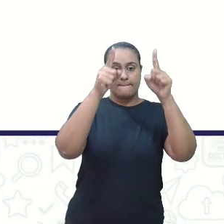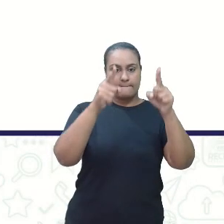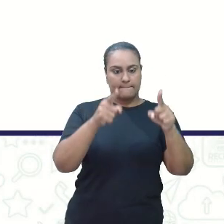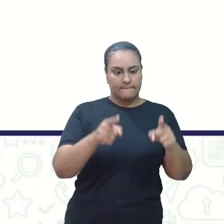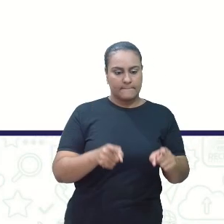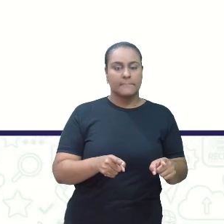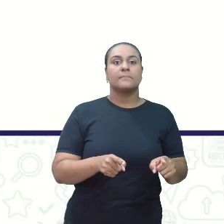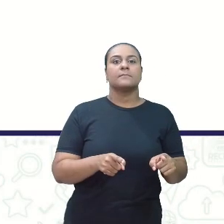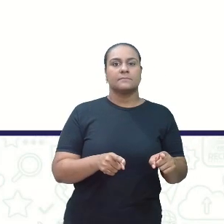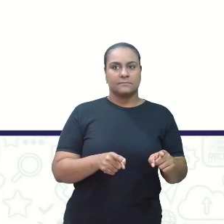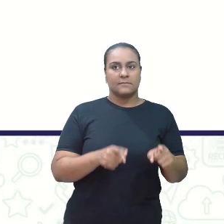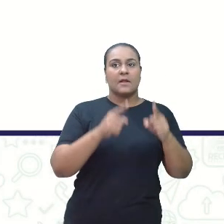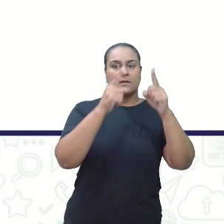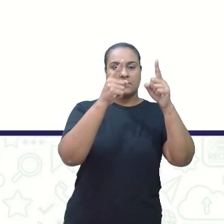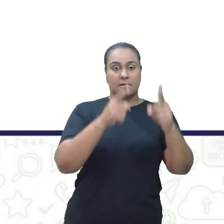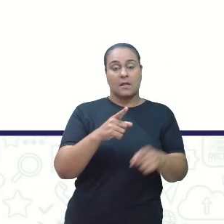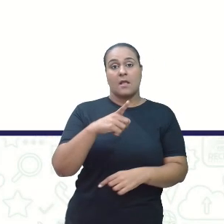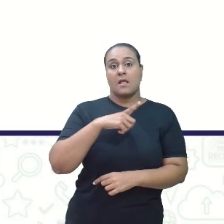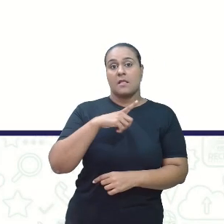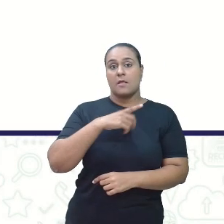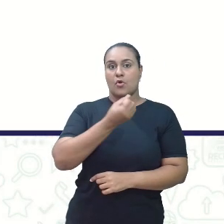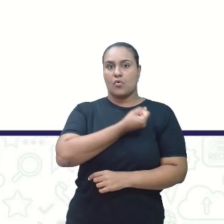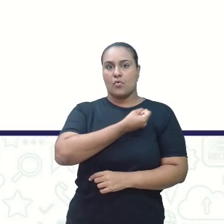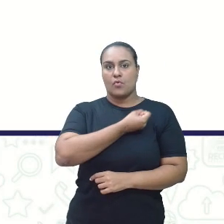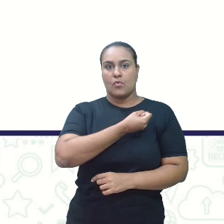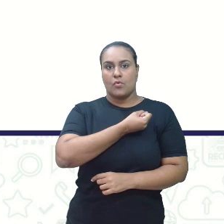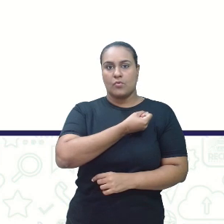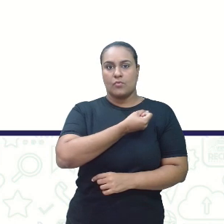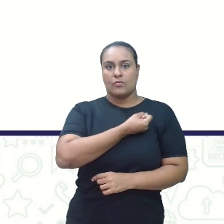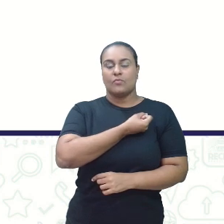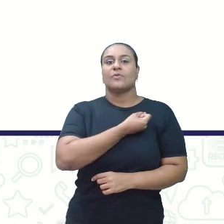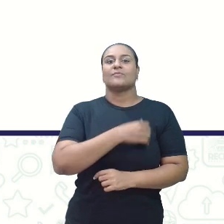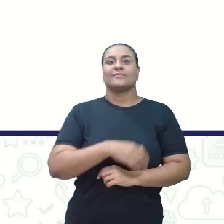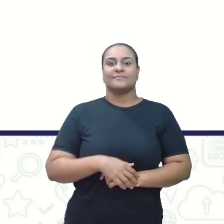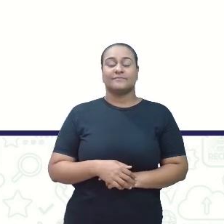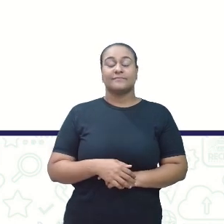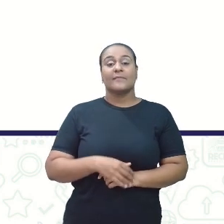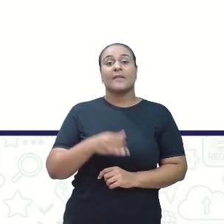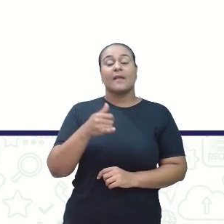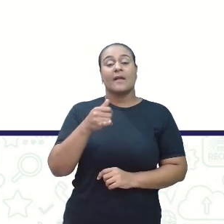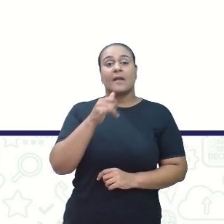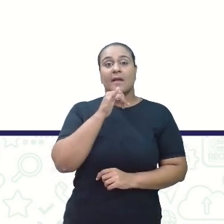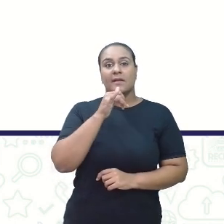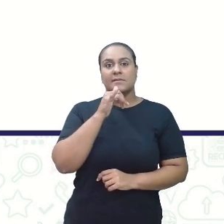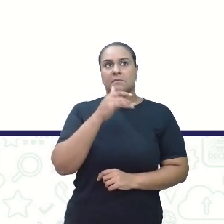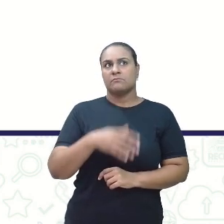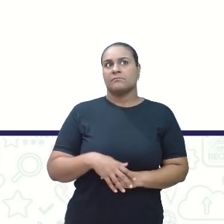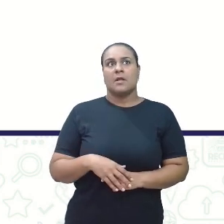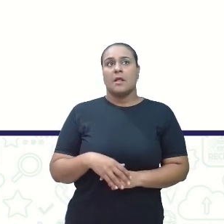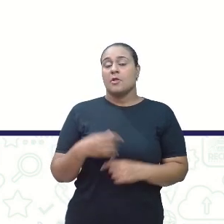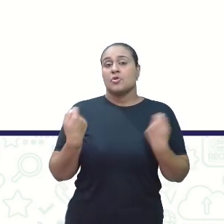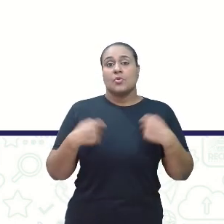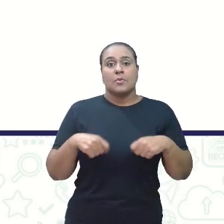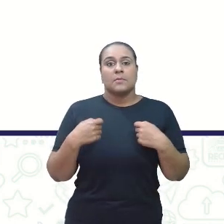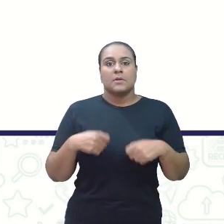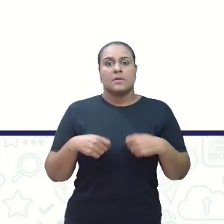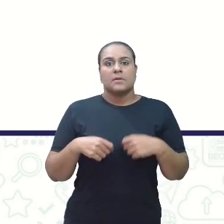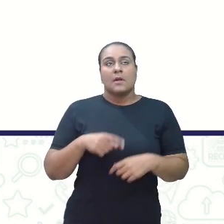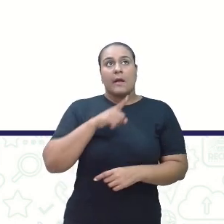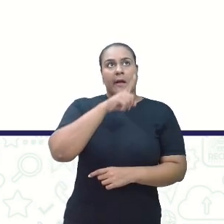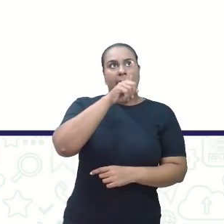ali, ó, essa coluna onde tem os numerozinhos, é a classificação do time. Então, nesse caso, eu nem preciso dizer ali em cima